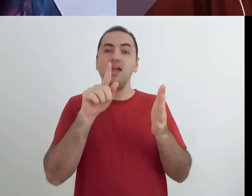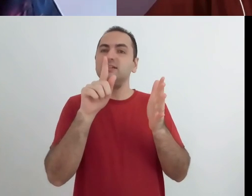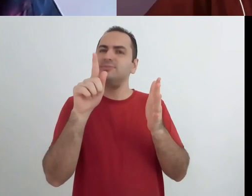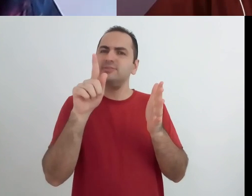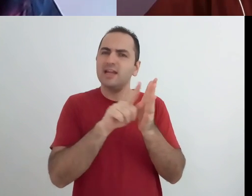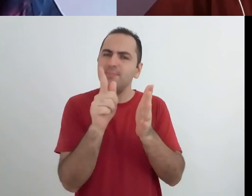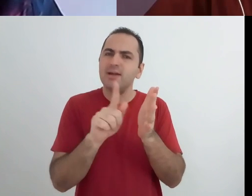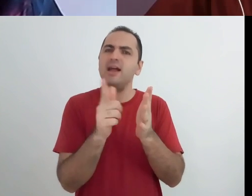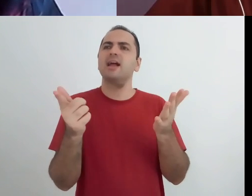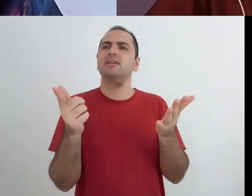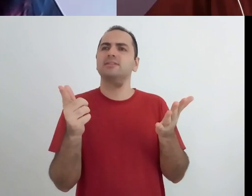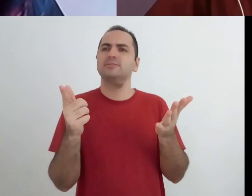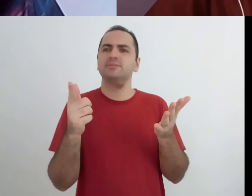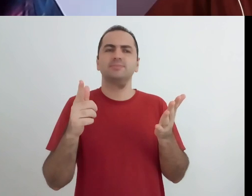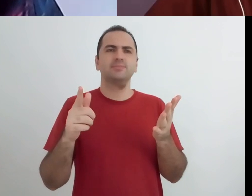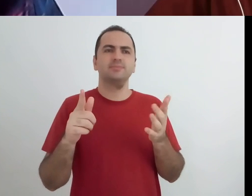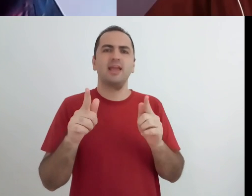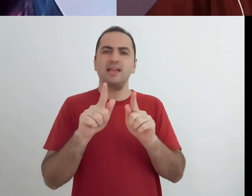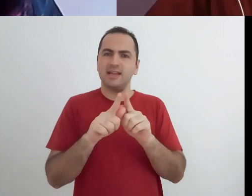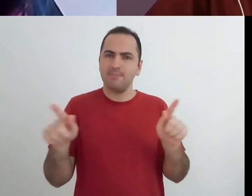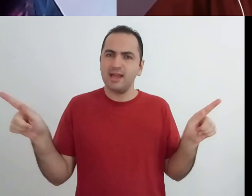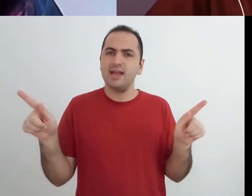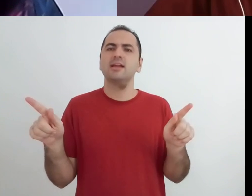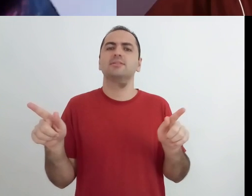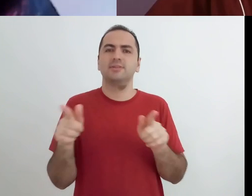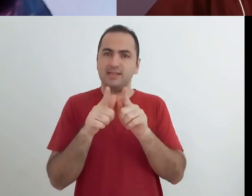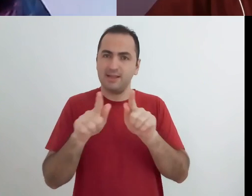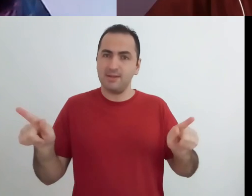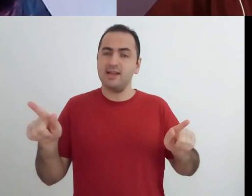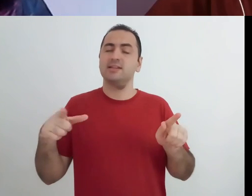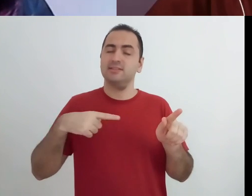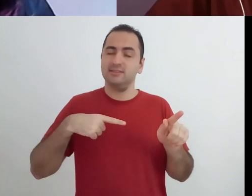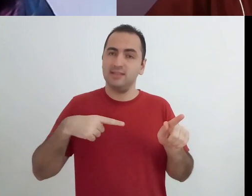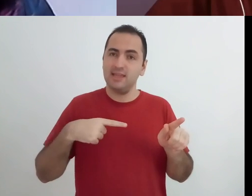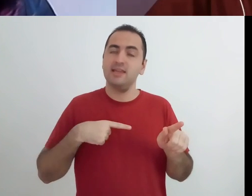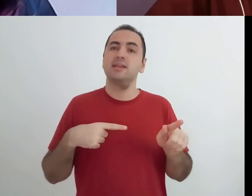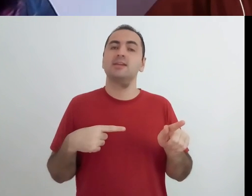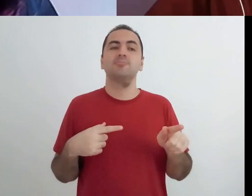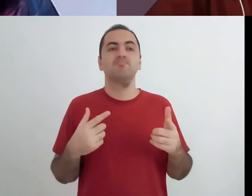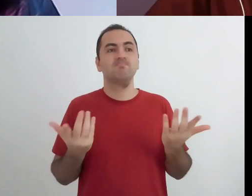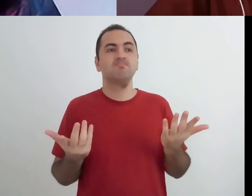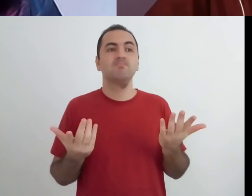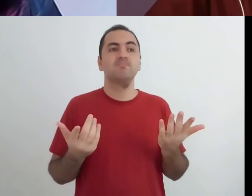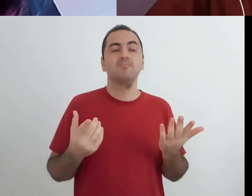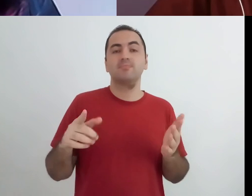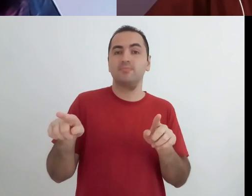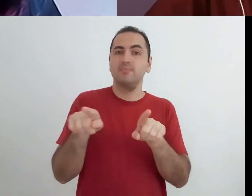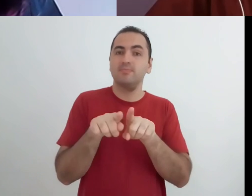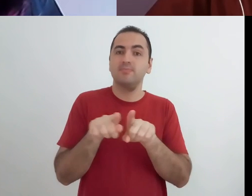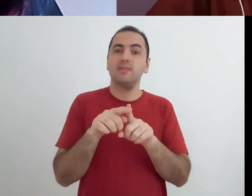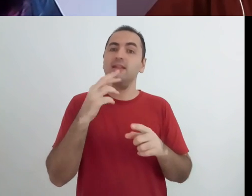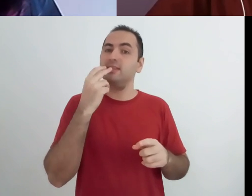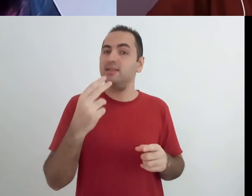idioma normal como qualquer outro. Então, não há motivo de acreditar que é uma língua que vai fazer com que o seu filho não consiga